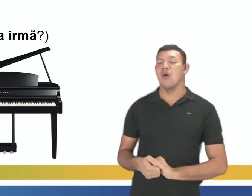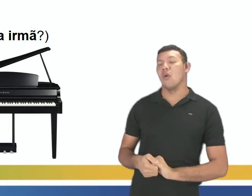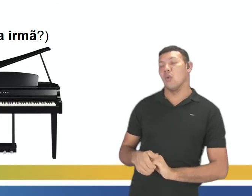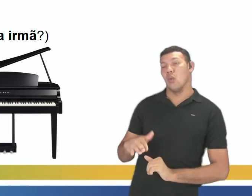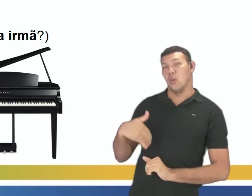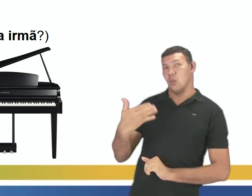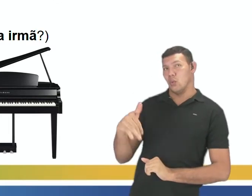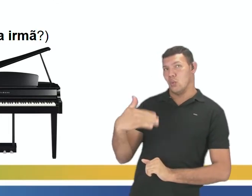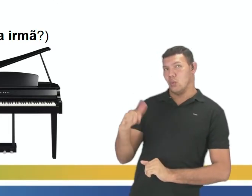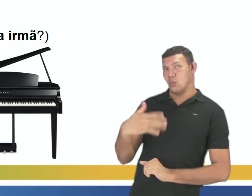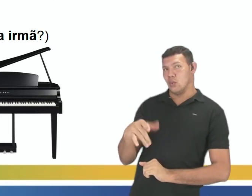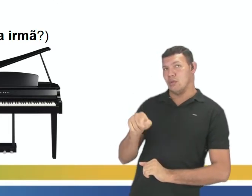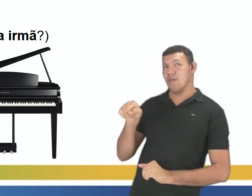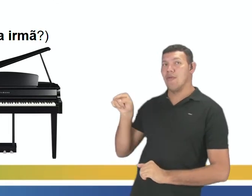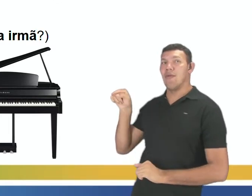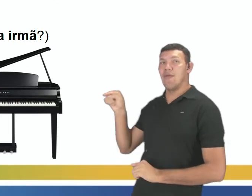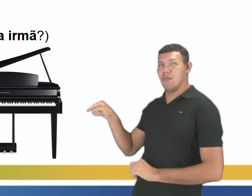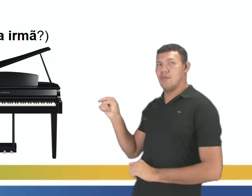object pronoun.